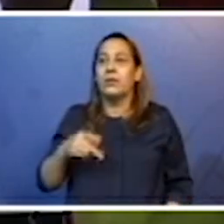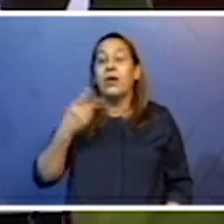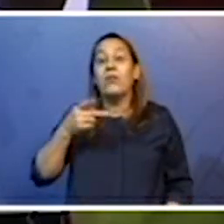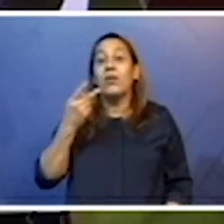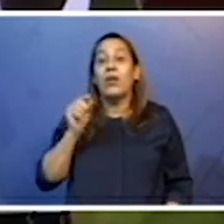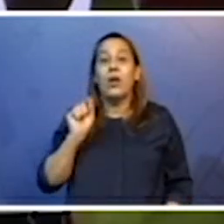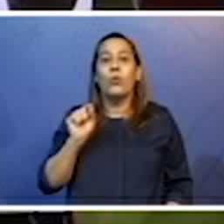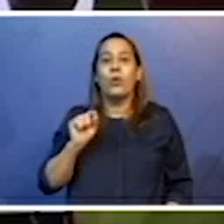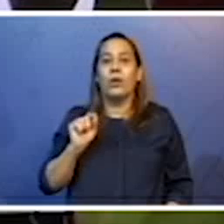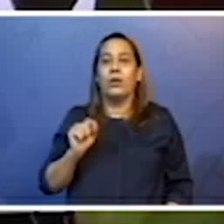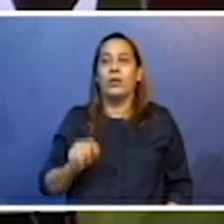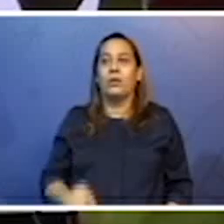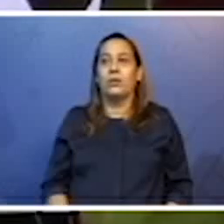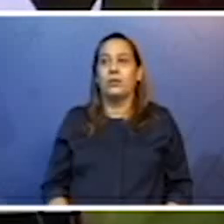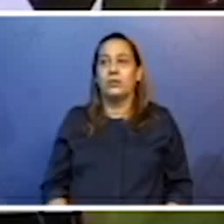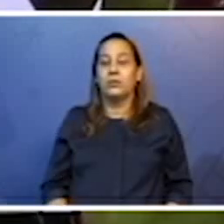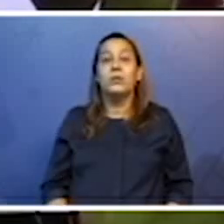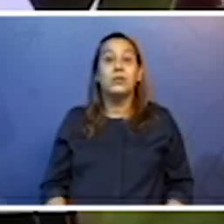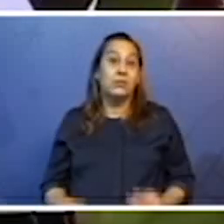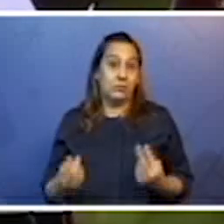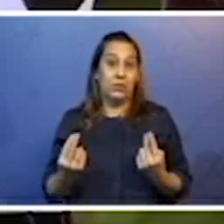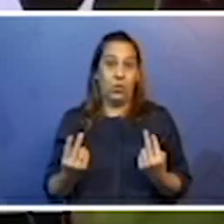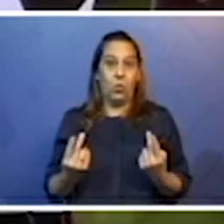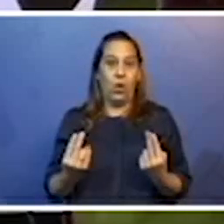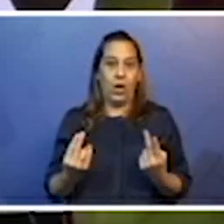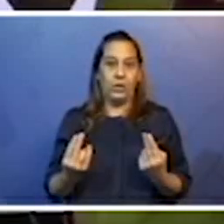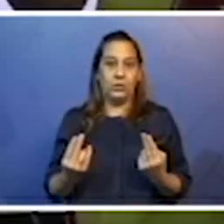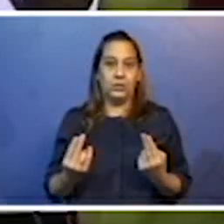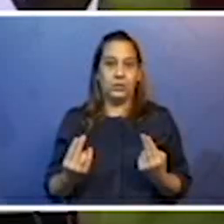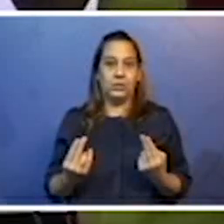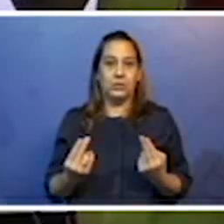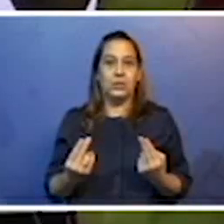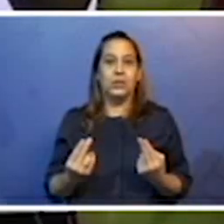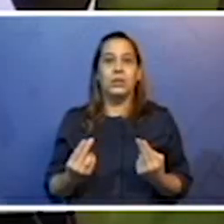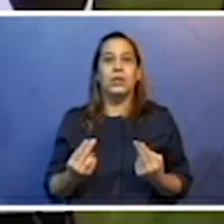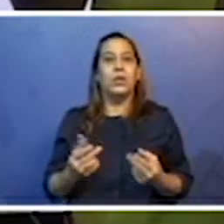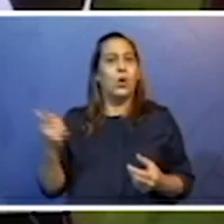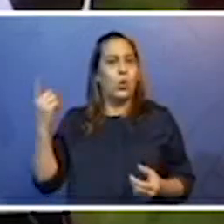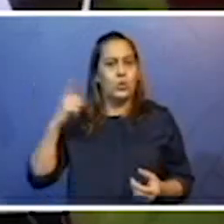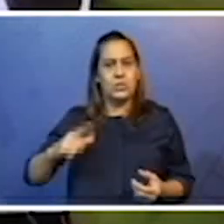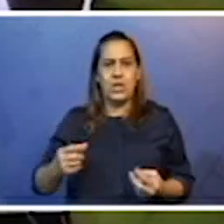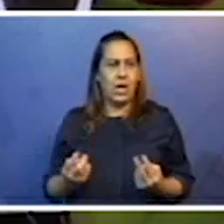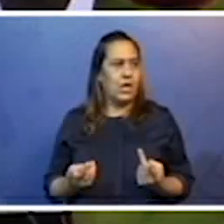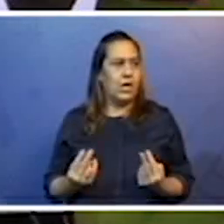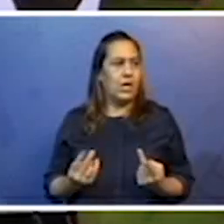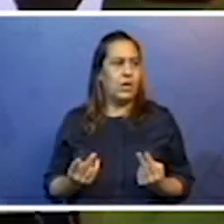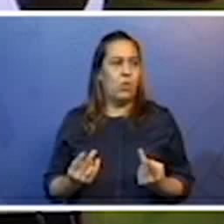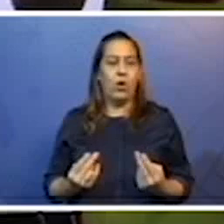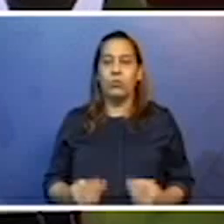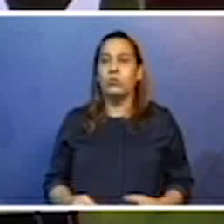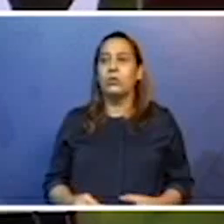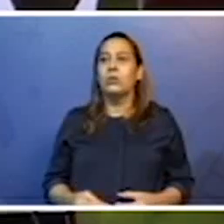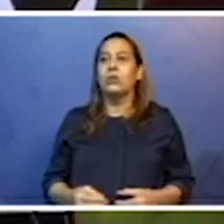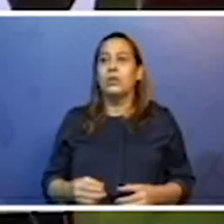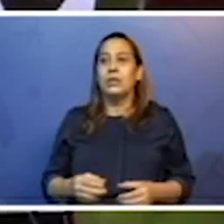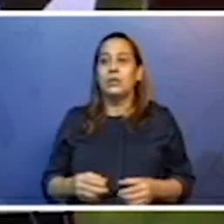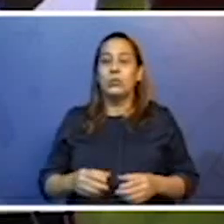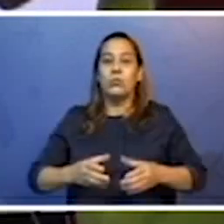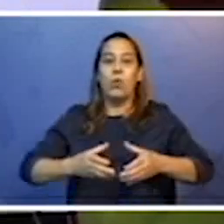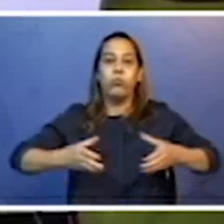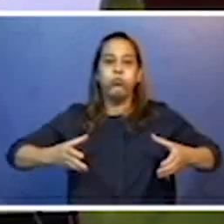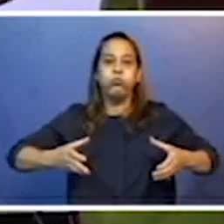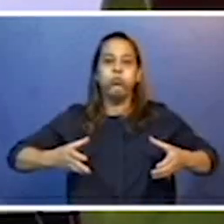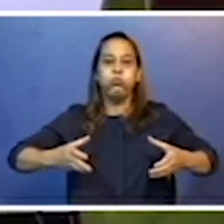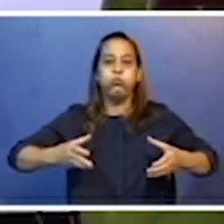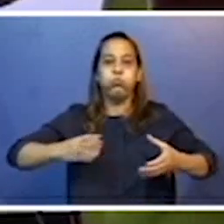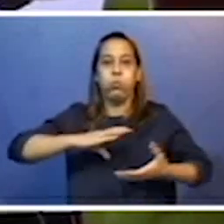1. Eu não posso dizer que eles são iguais? Que eles têm a mesma capacidade? Embora o formatinho seja diferente,